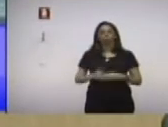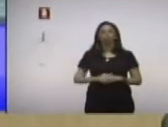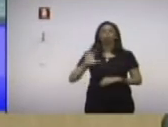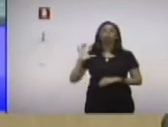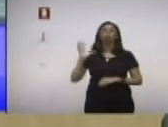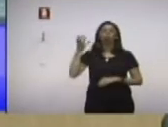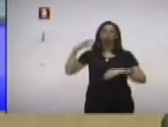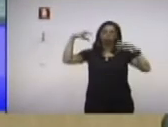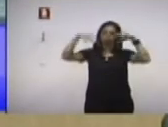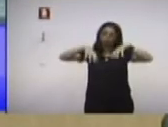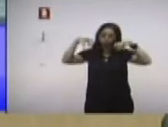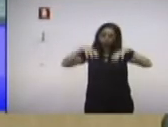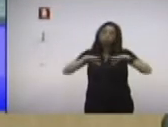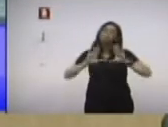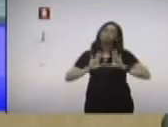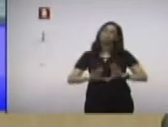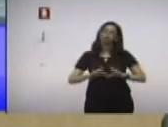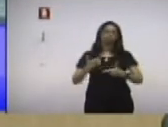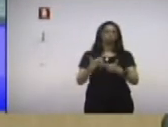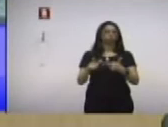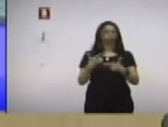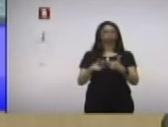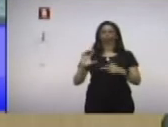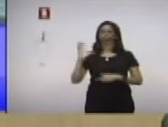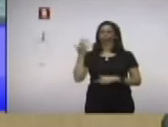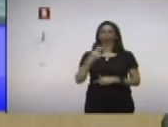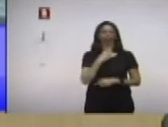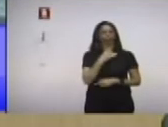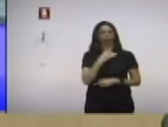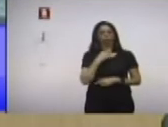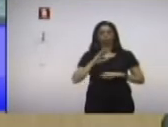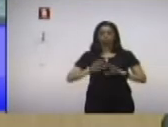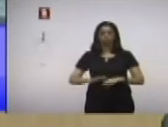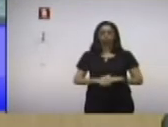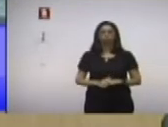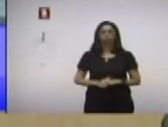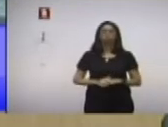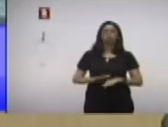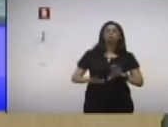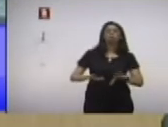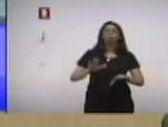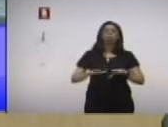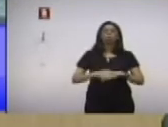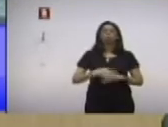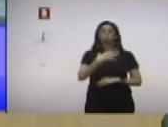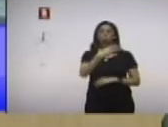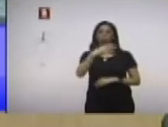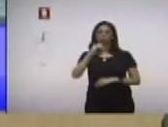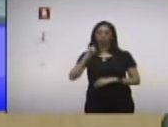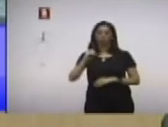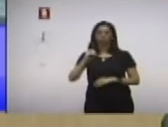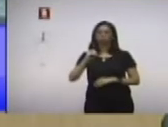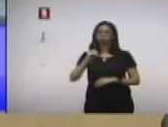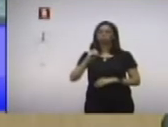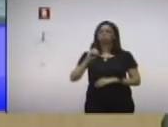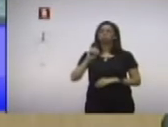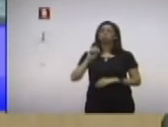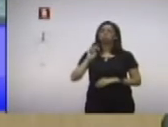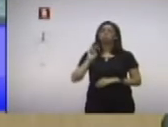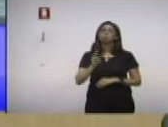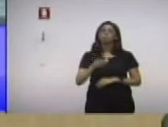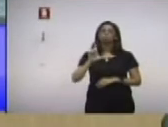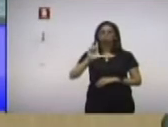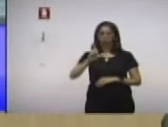nós sabemos que essa chuva não vai resolver o problema hoje hoje o tratamento é que você não me engana 400 litros por segundo com essa